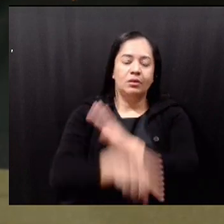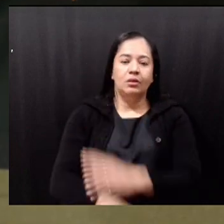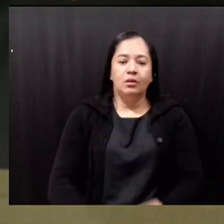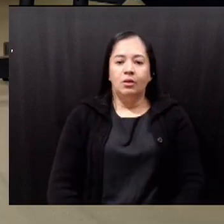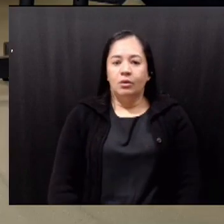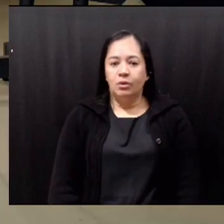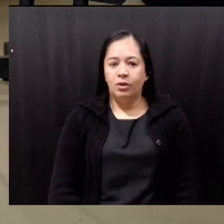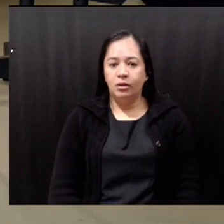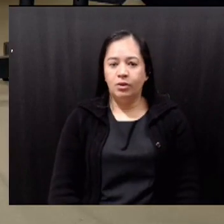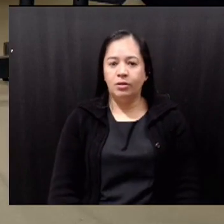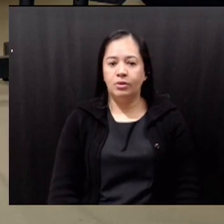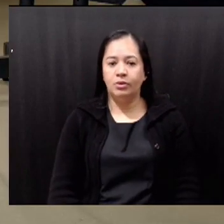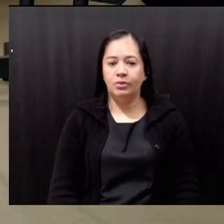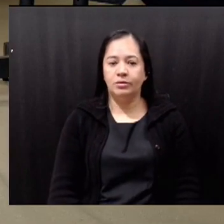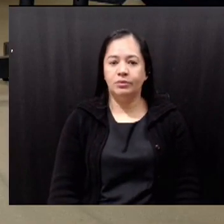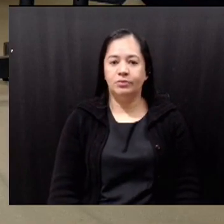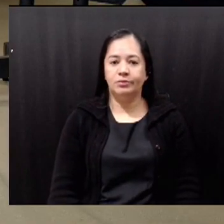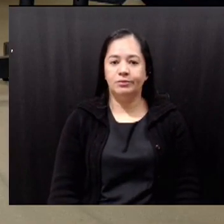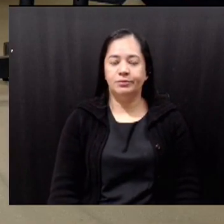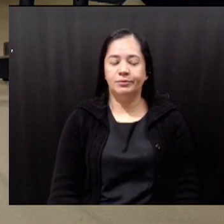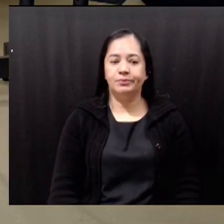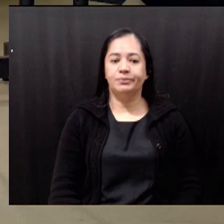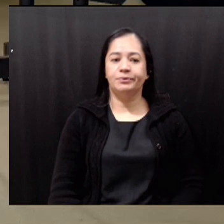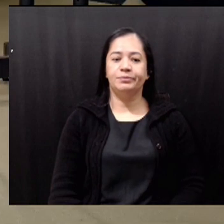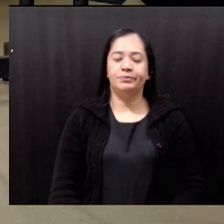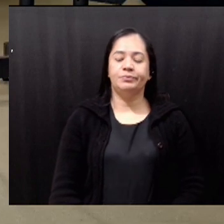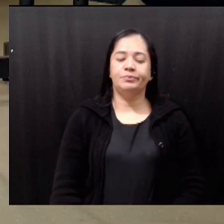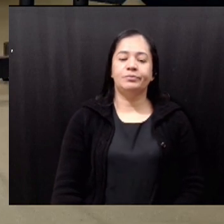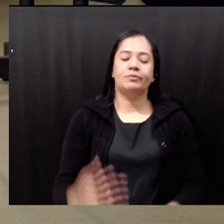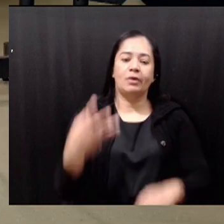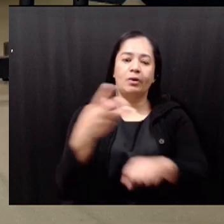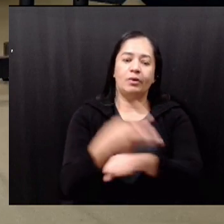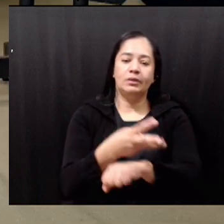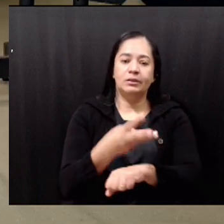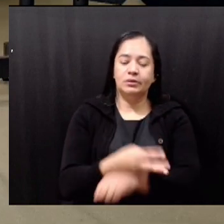mandar também através do nosso WhatsApp que está na tela,